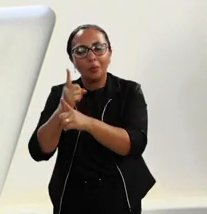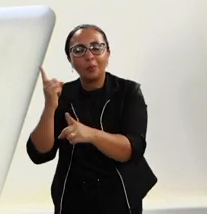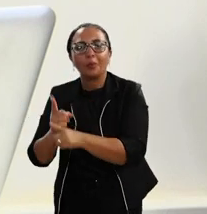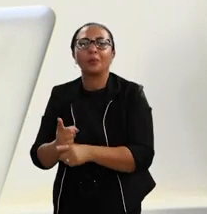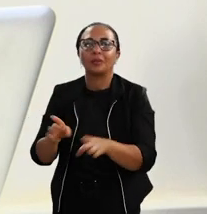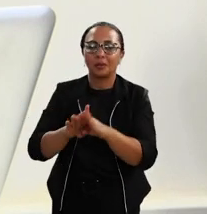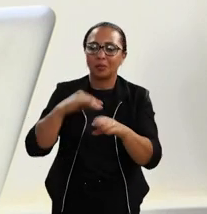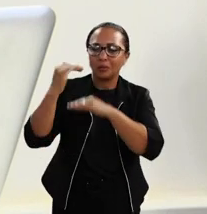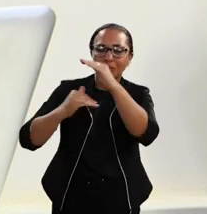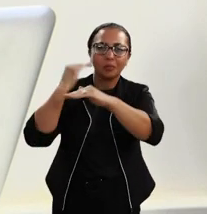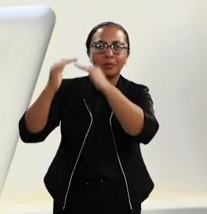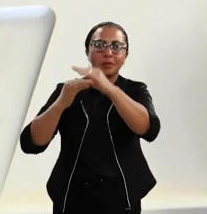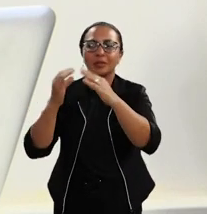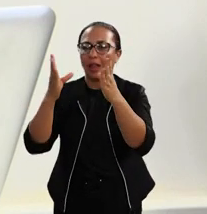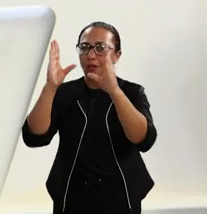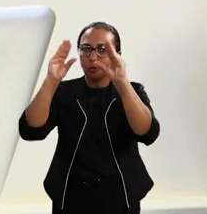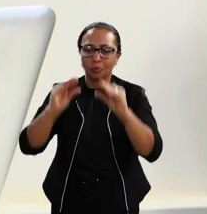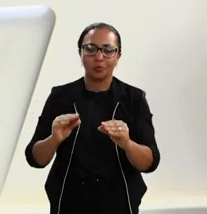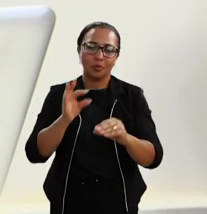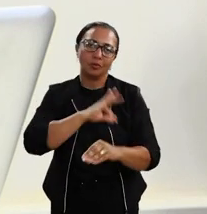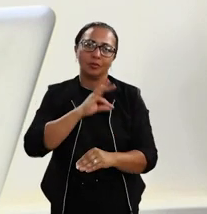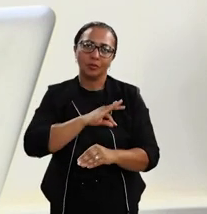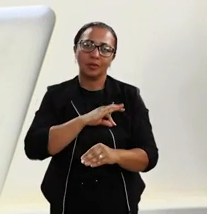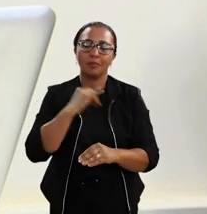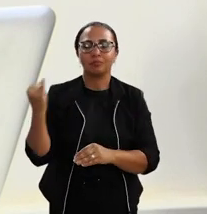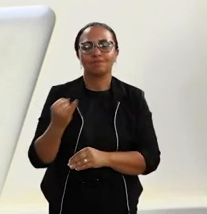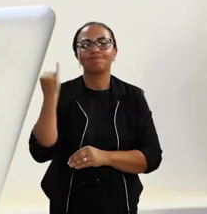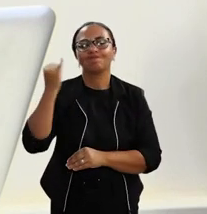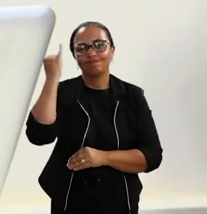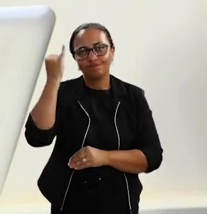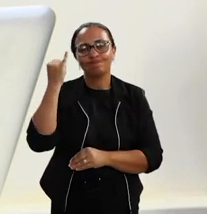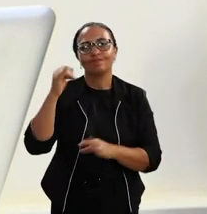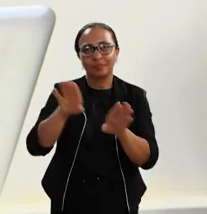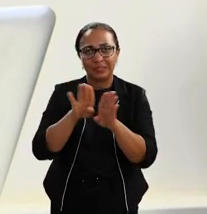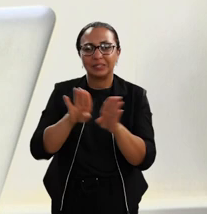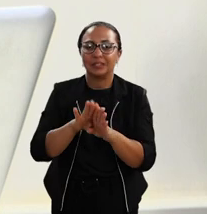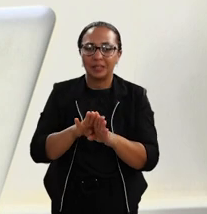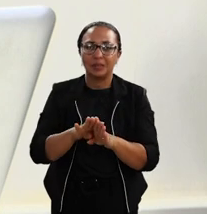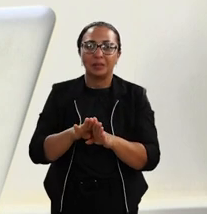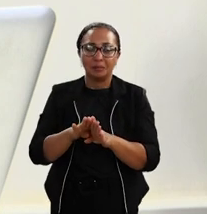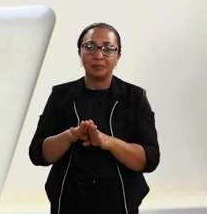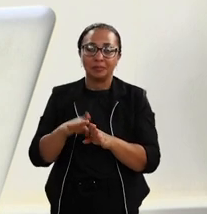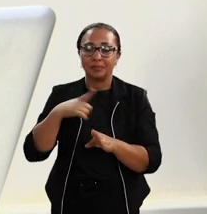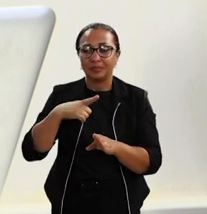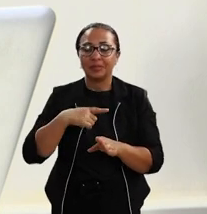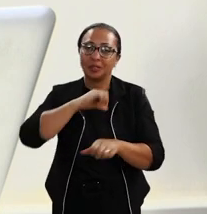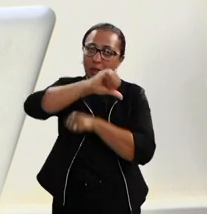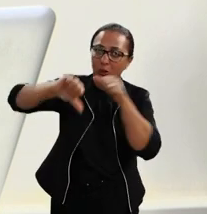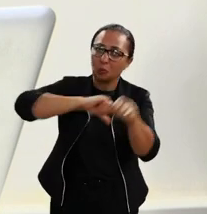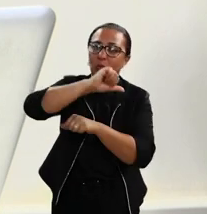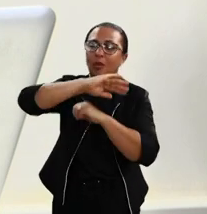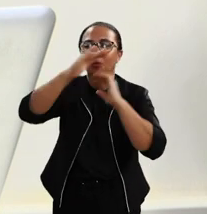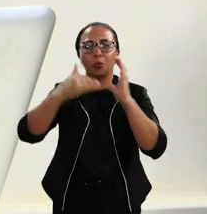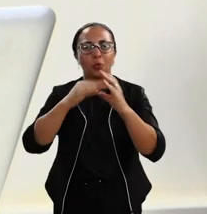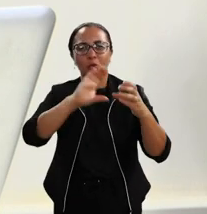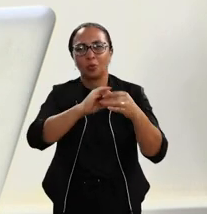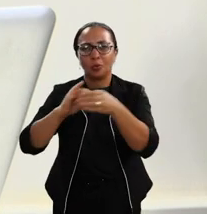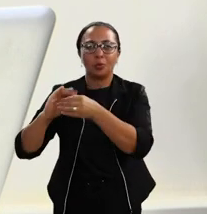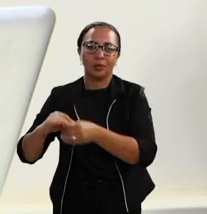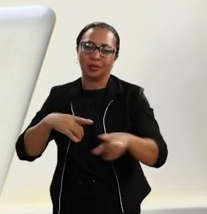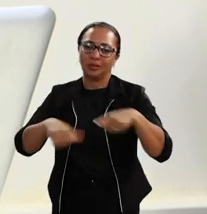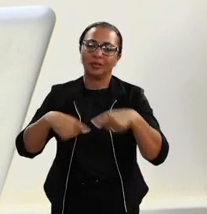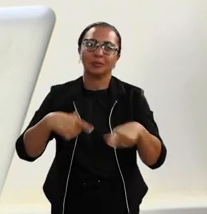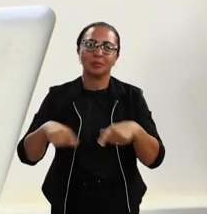de precarização essa diminuição da renda significativa e com isso, né, ele tendo que mudar todo o